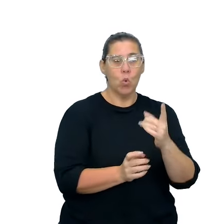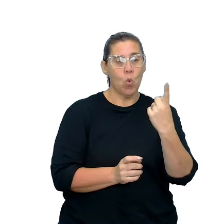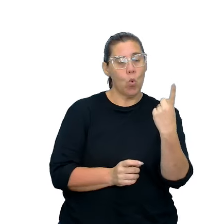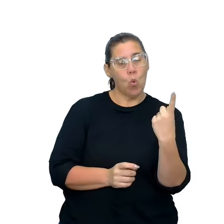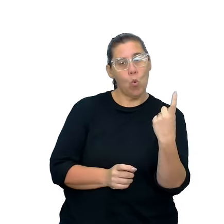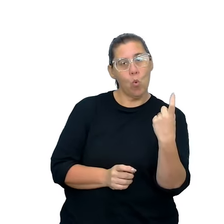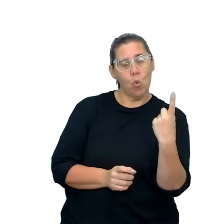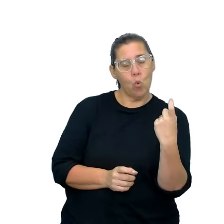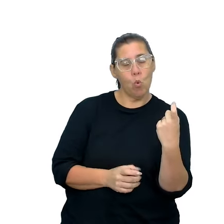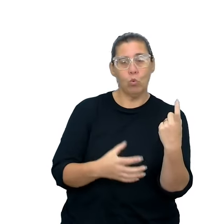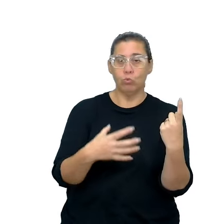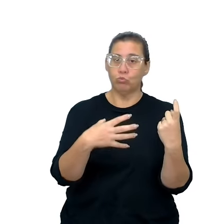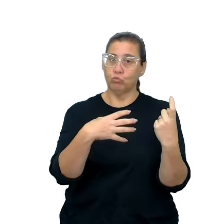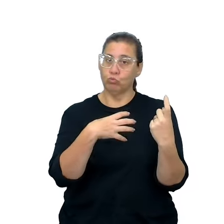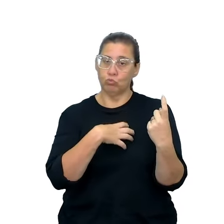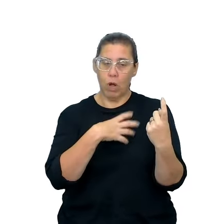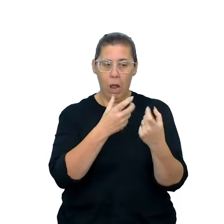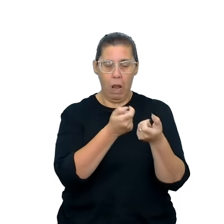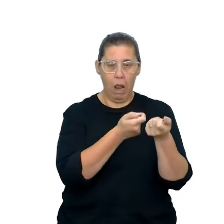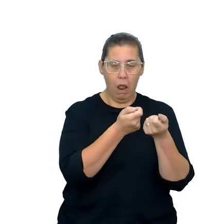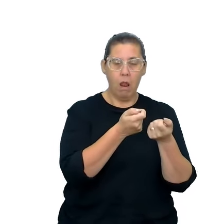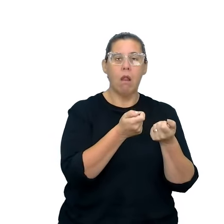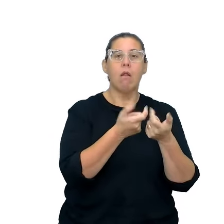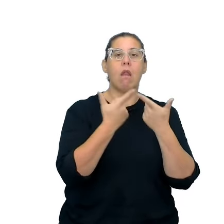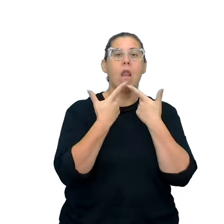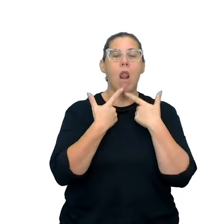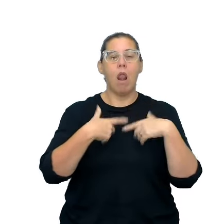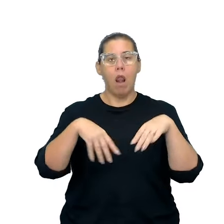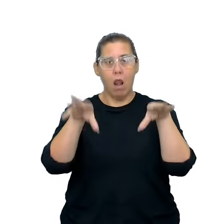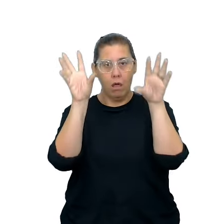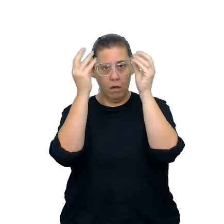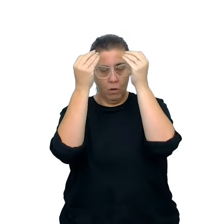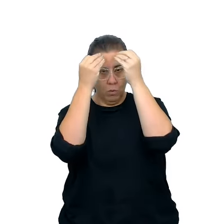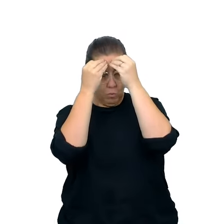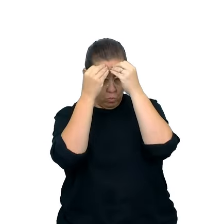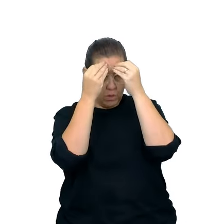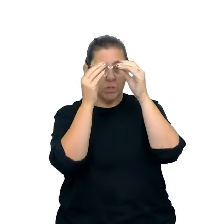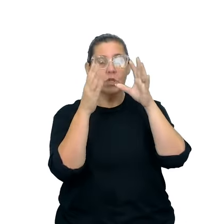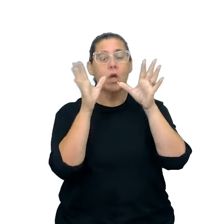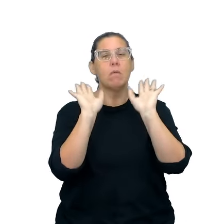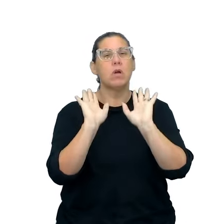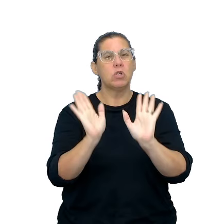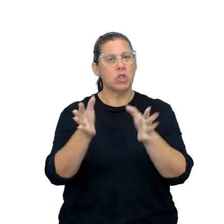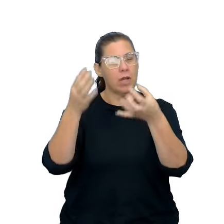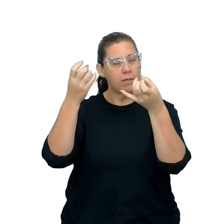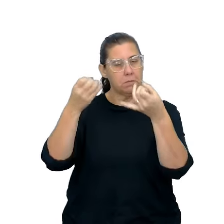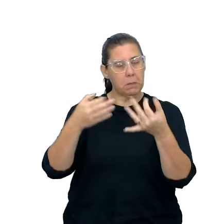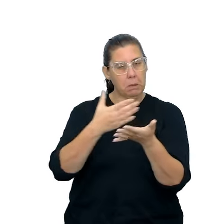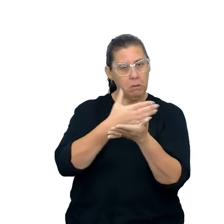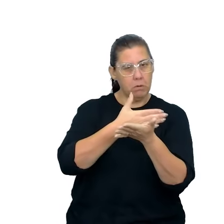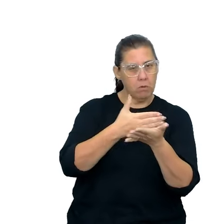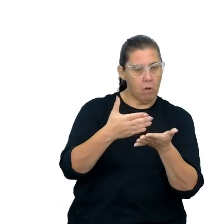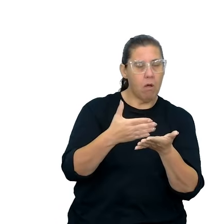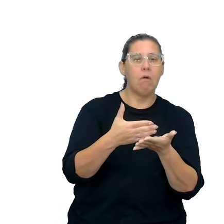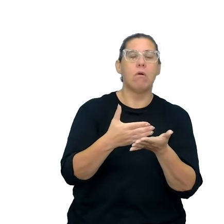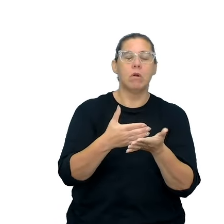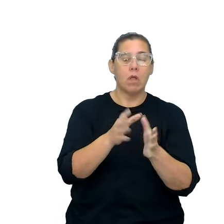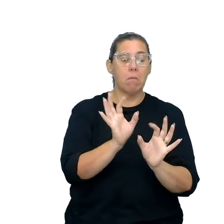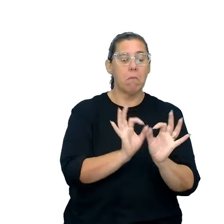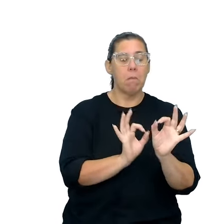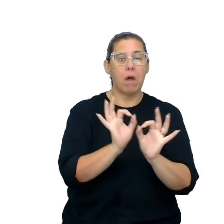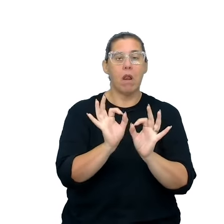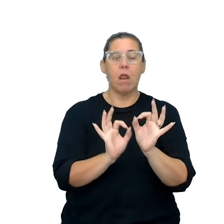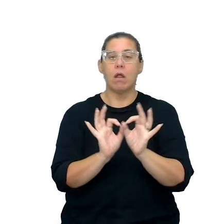de regularidades linguísticas e composicionais, como eu já disse no início, né, a partir da construção